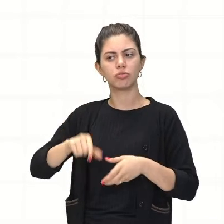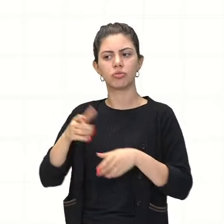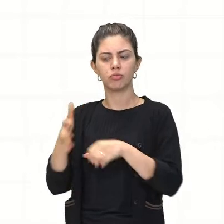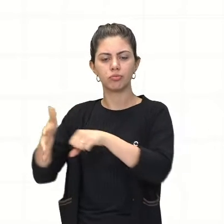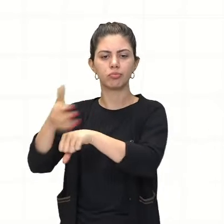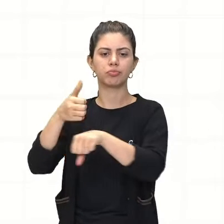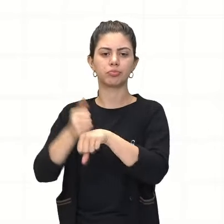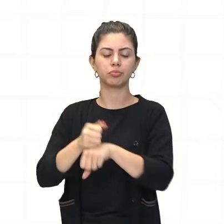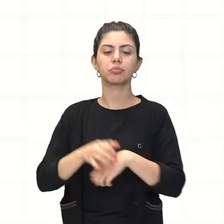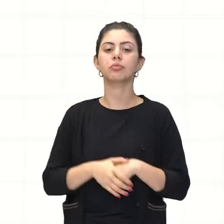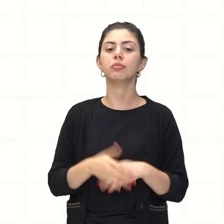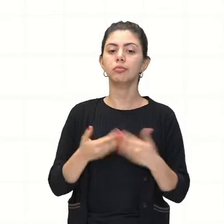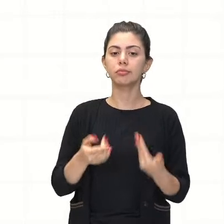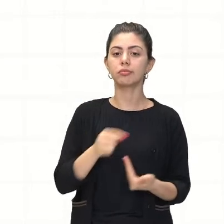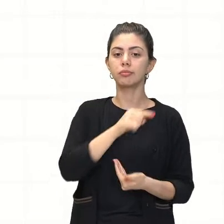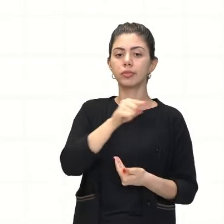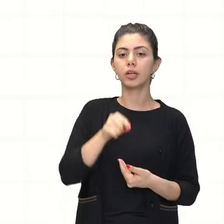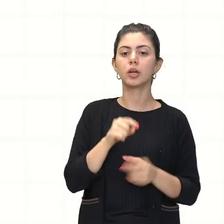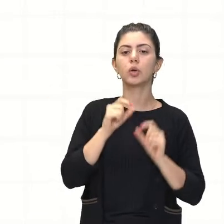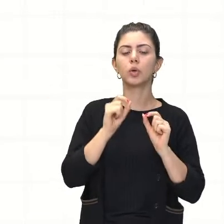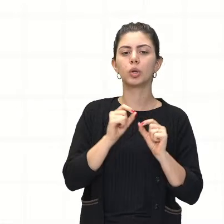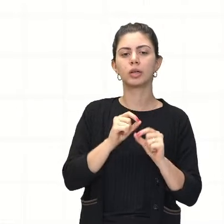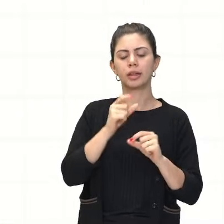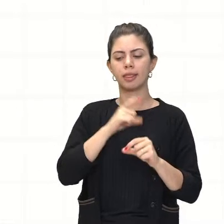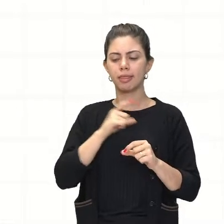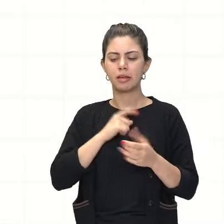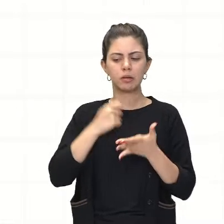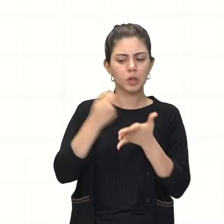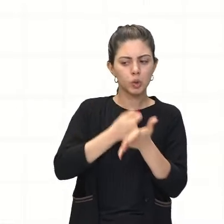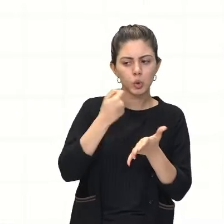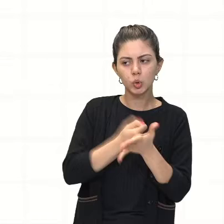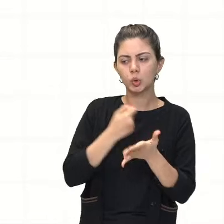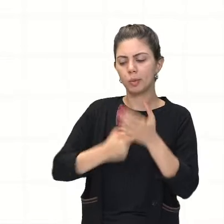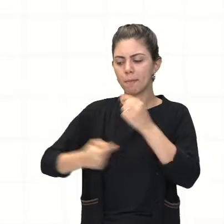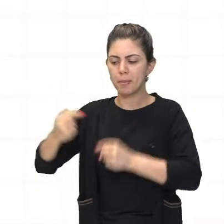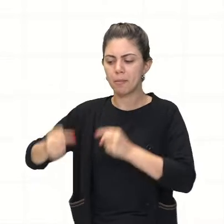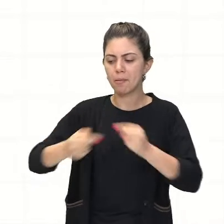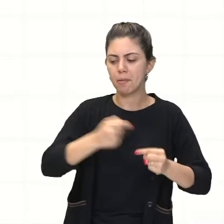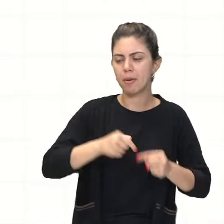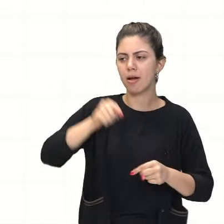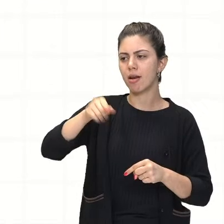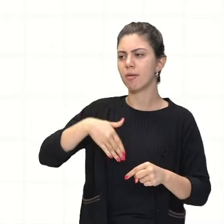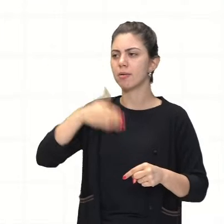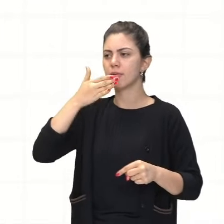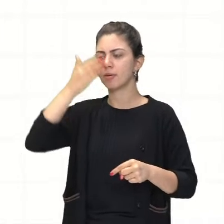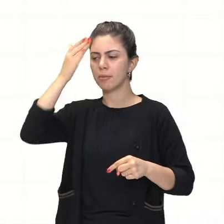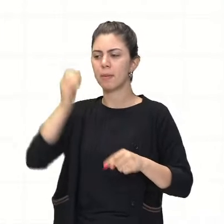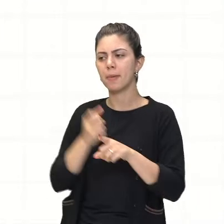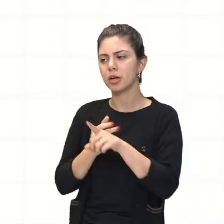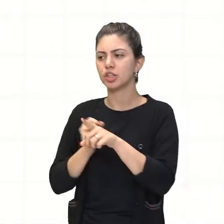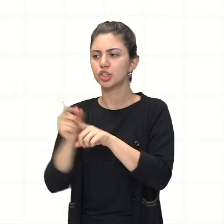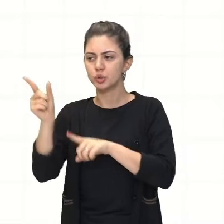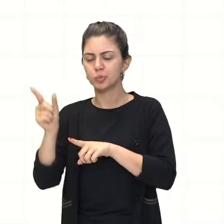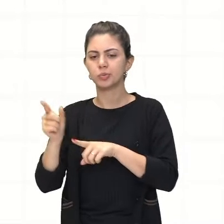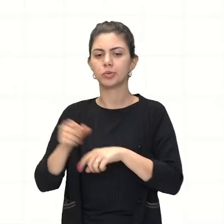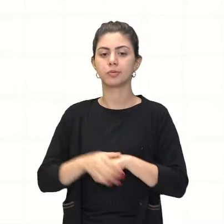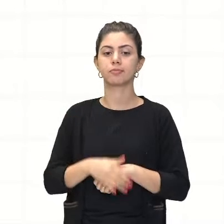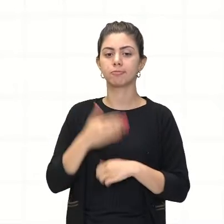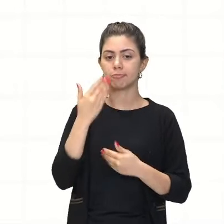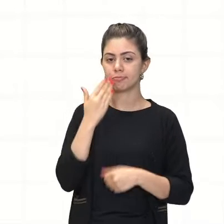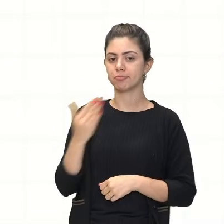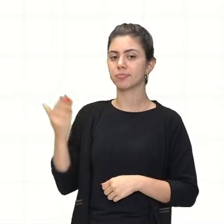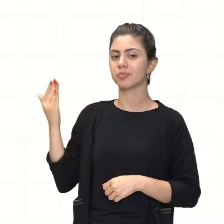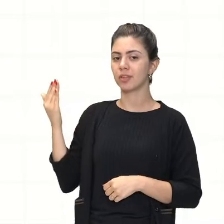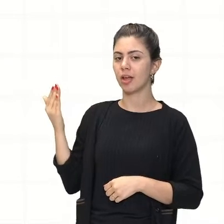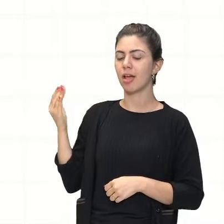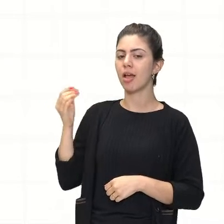Ibérica vão lutar pela retomada do território e expulsão dos mouros. Vocês observem aqui nesse segundo mapa que nós